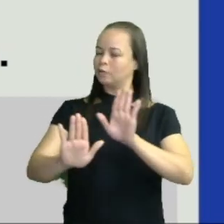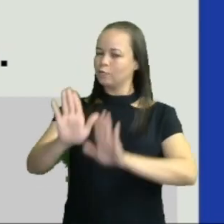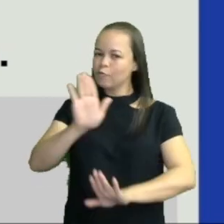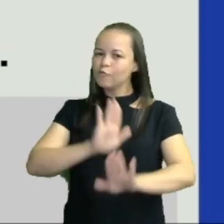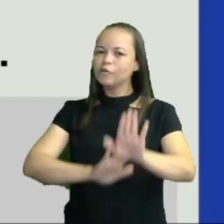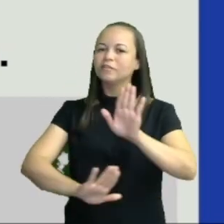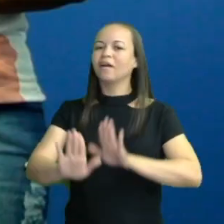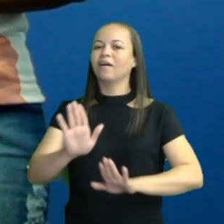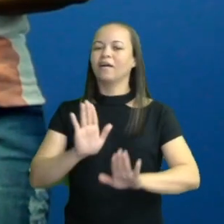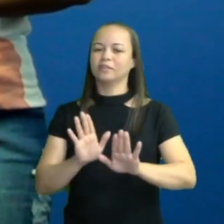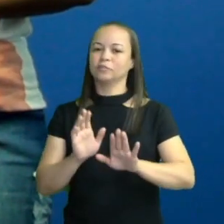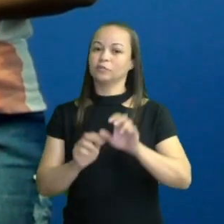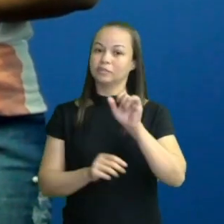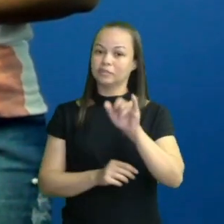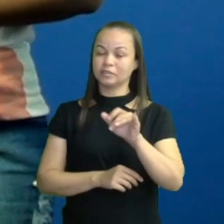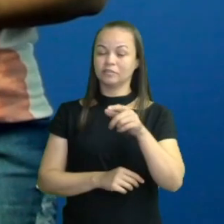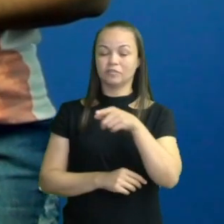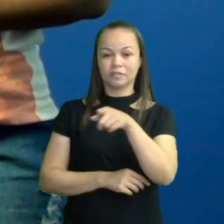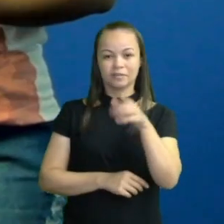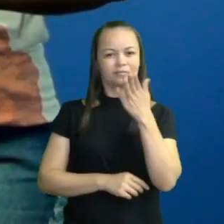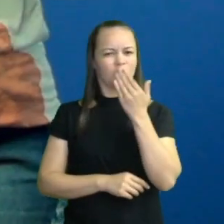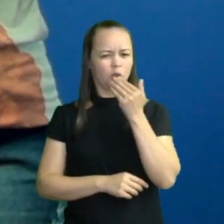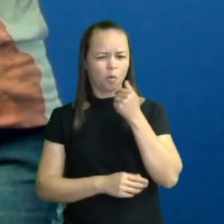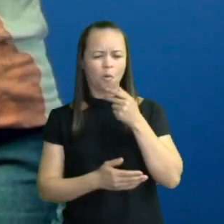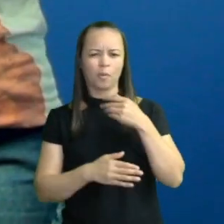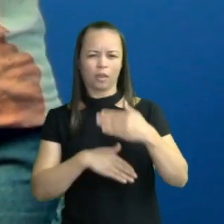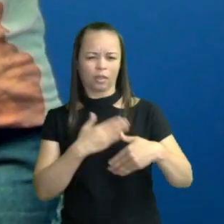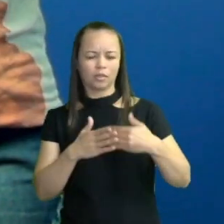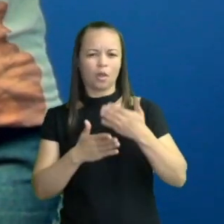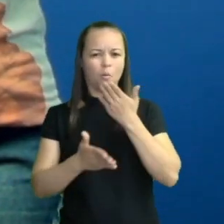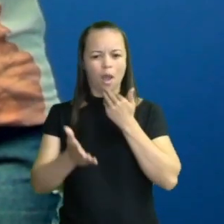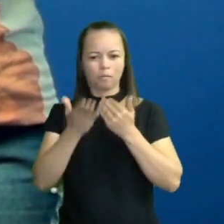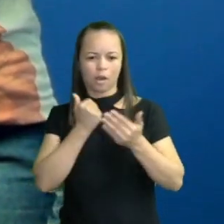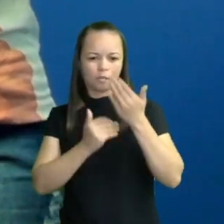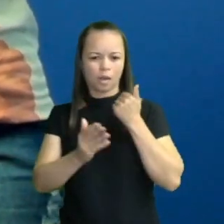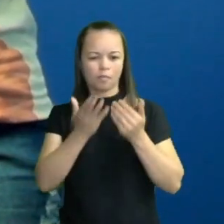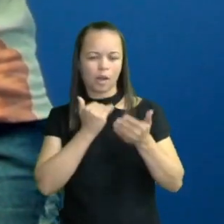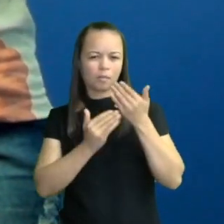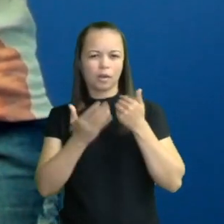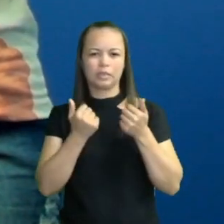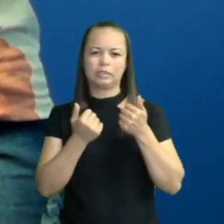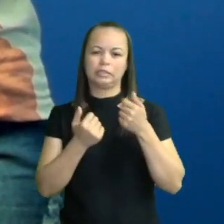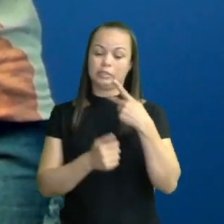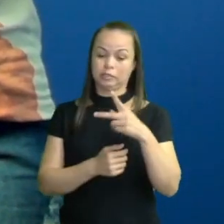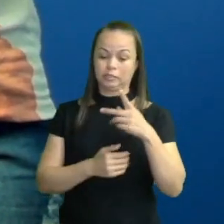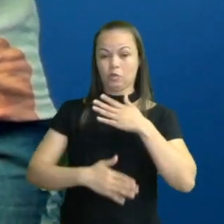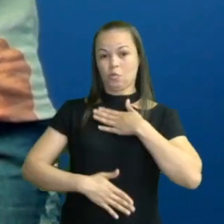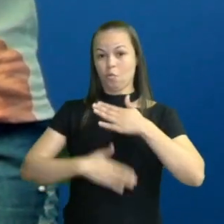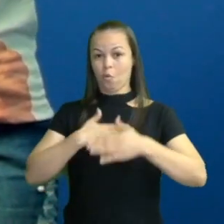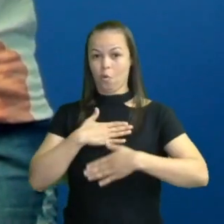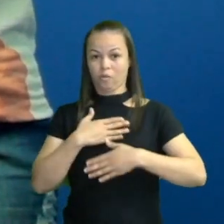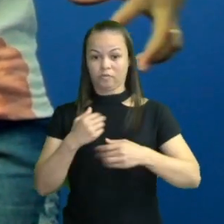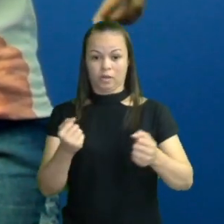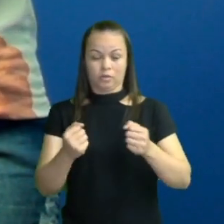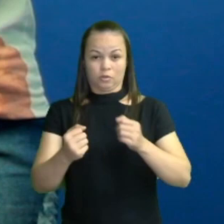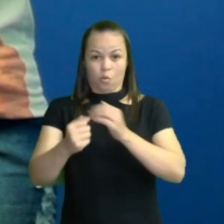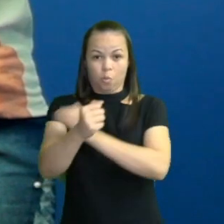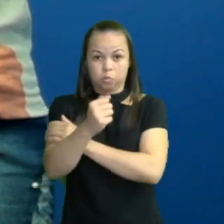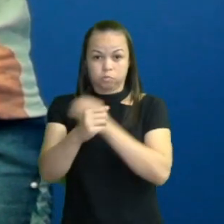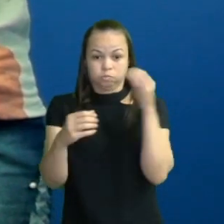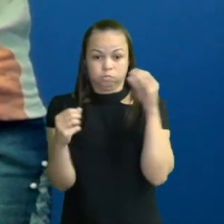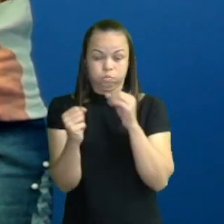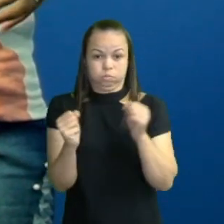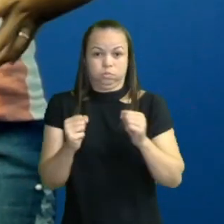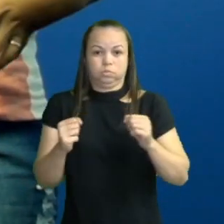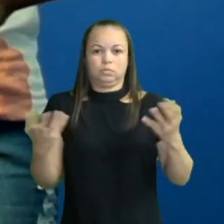hein, pessoal? Se você comer esses alimentos em excesso, seu corpo vai ficar com tanta energia